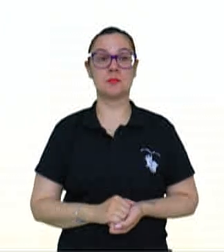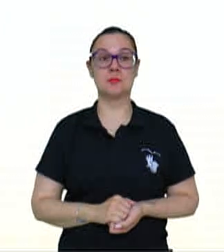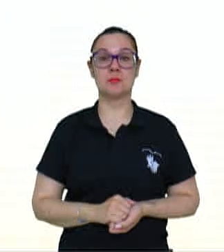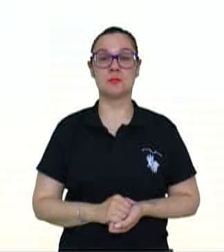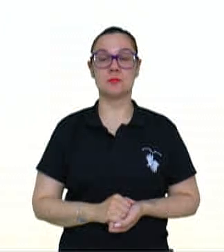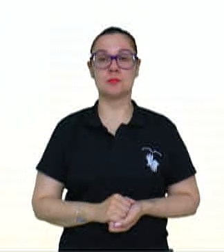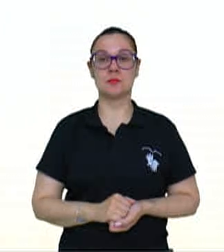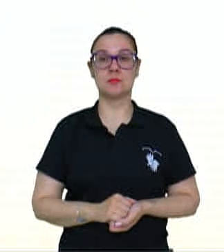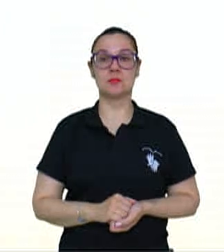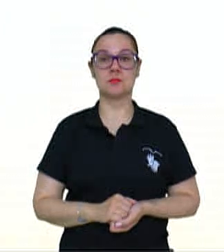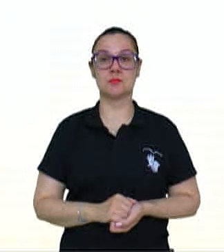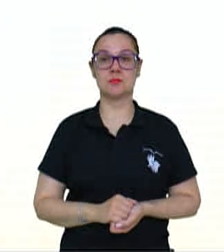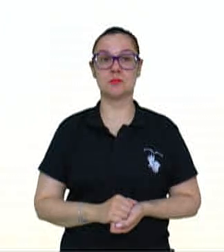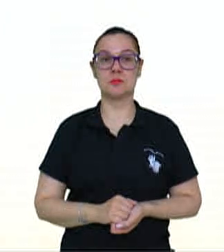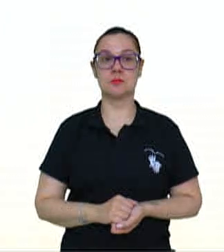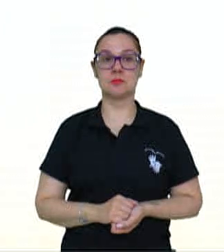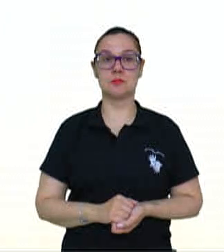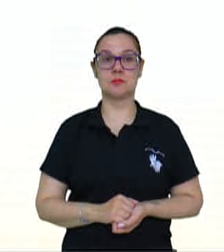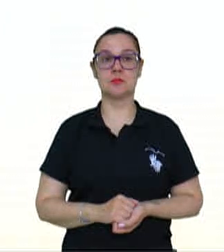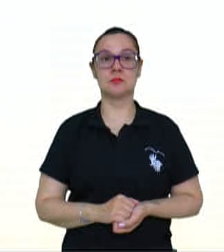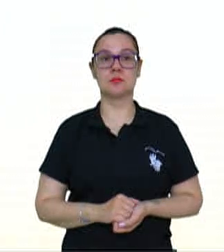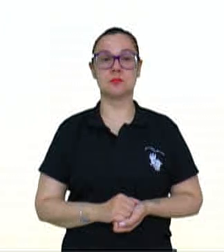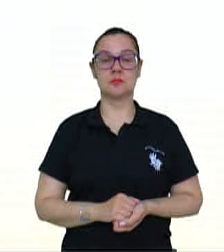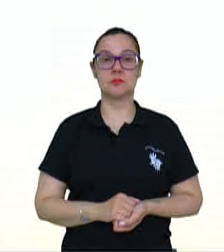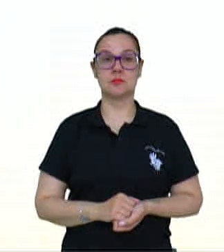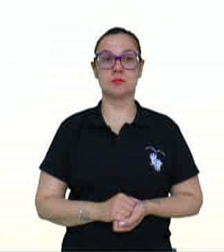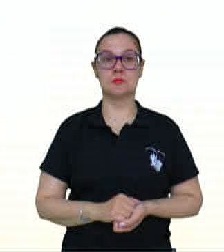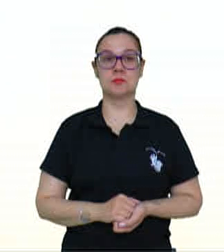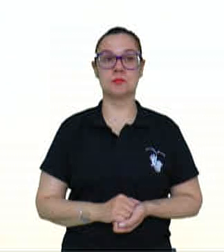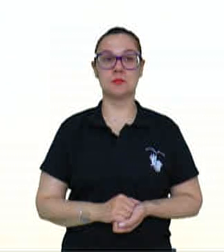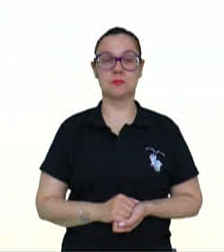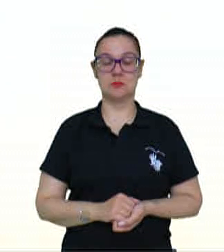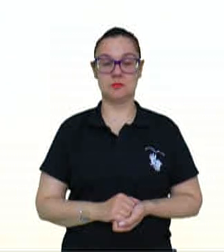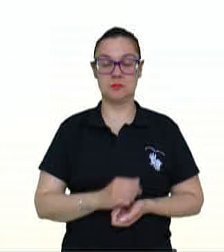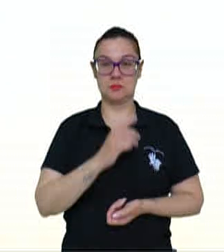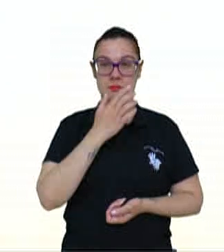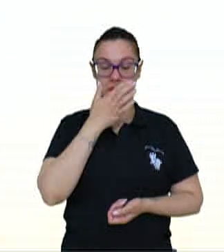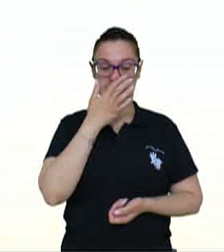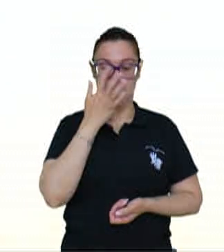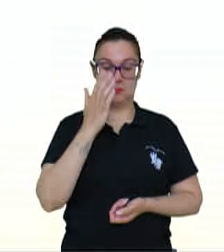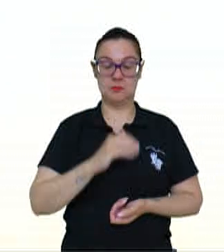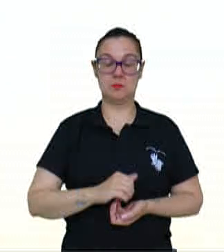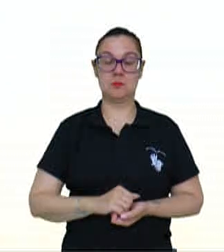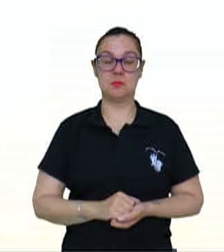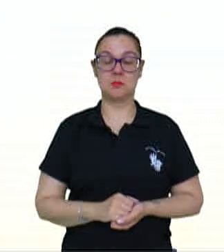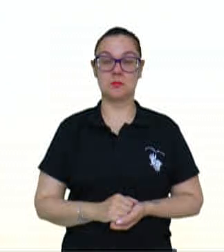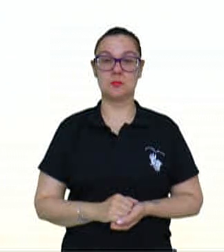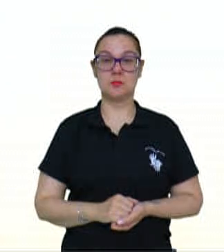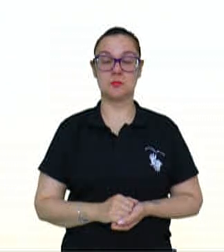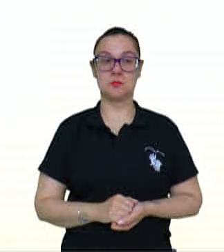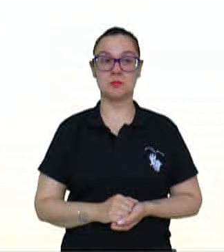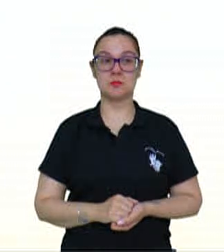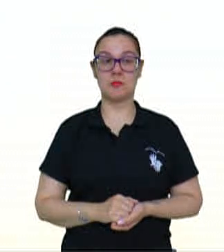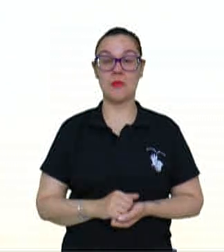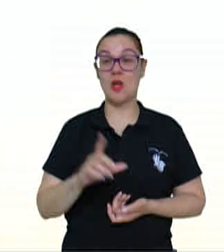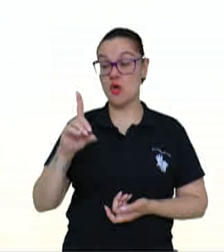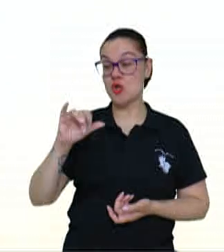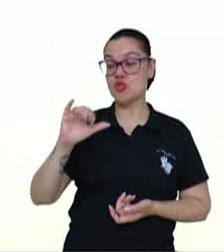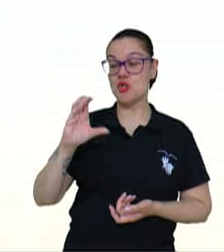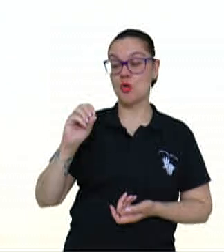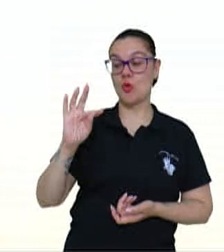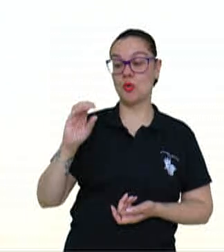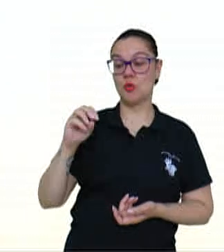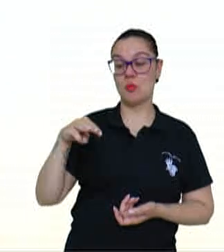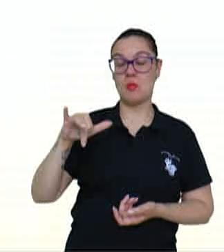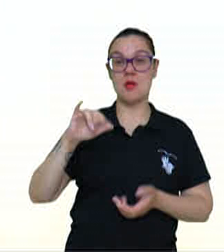a dicotomia entre espanhol general acadêmico e espanhol periférico americano, dicotomia seria tipo as duas